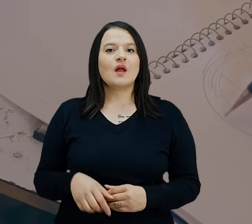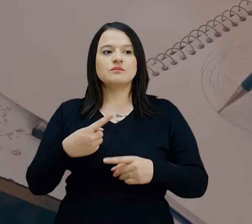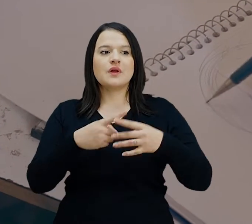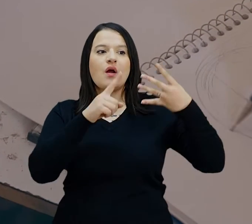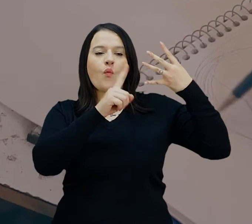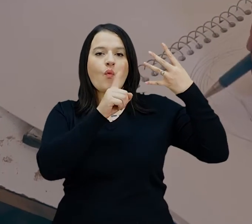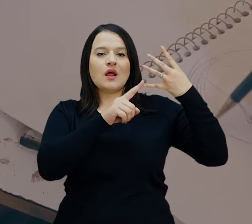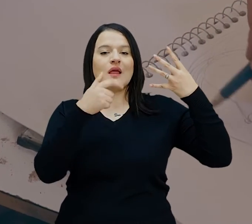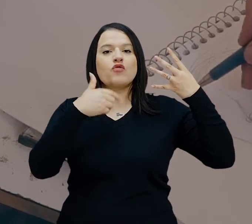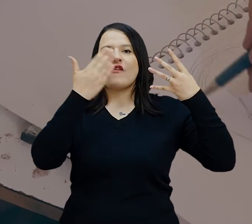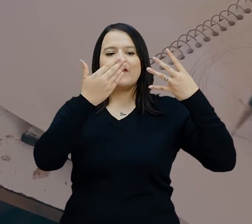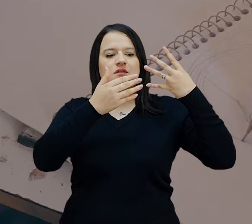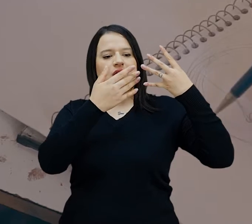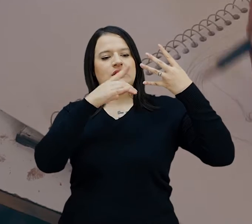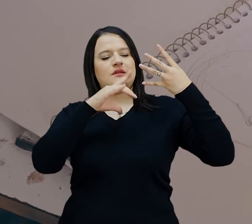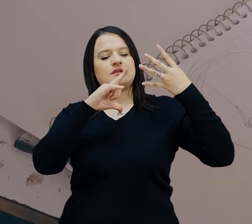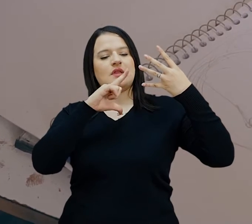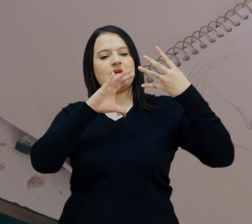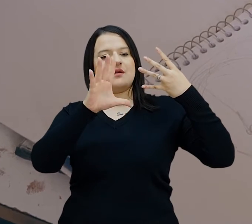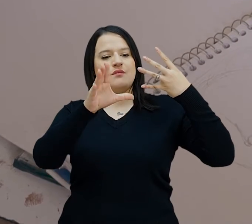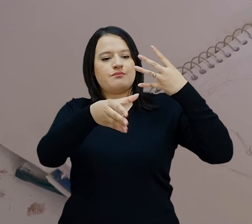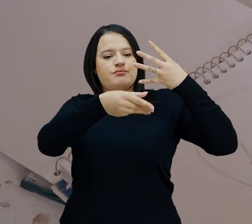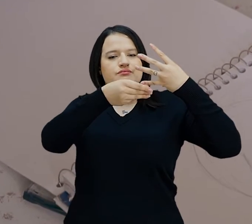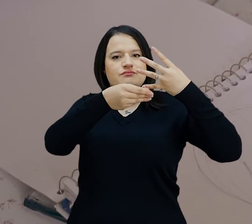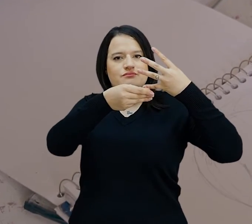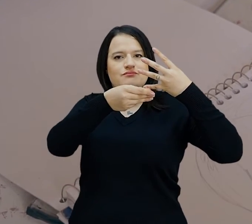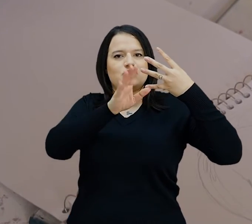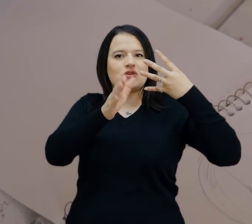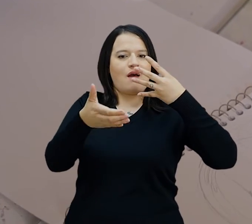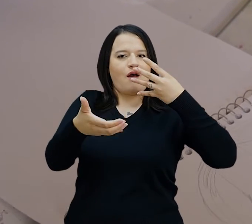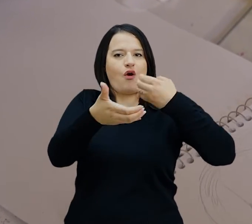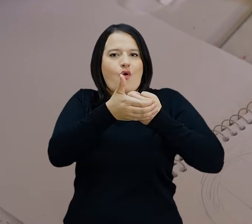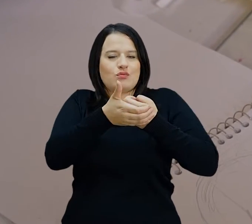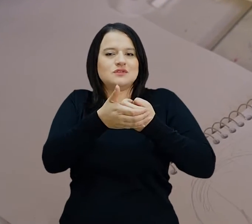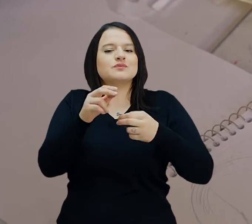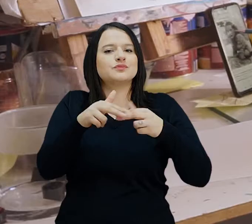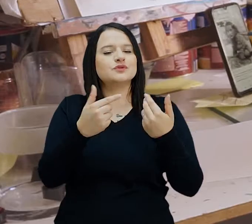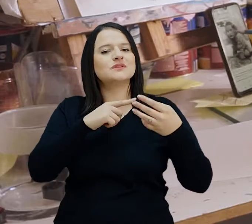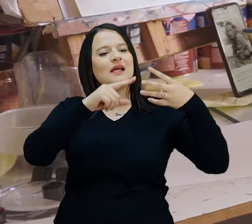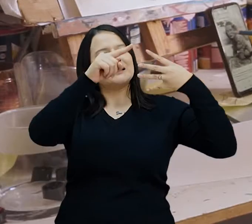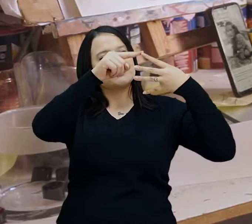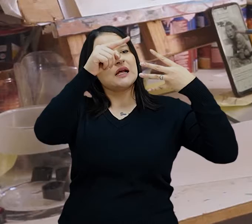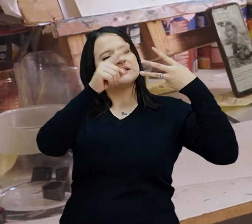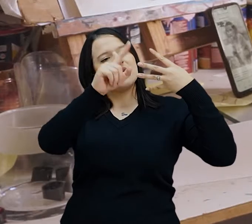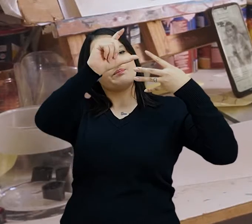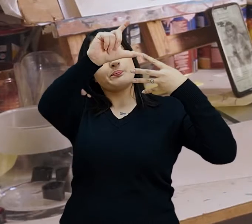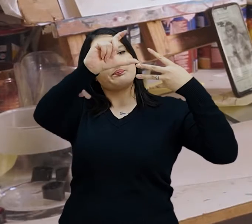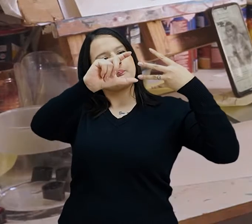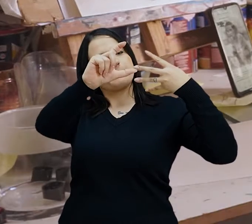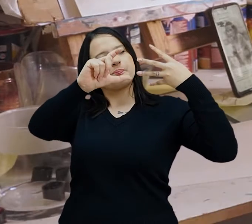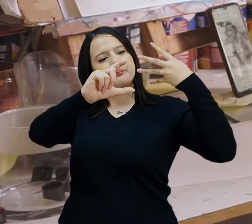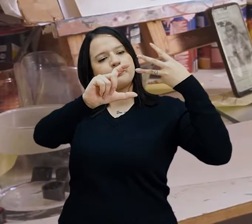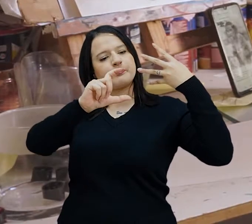Que aí a quarta parte é essa daqui que eu não vejo, né, tá escondida aqui ó, então são 3/4, o inteiro é